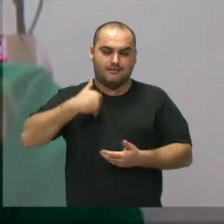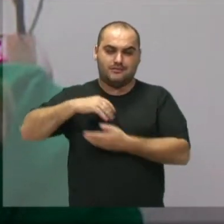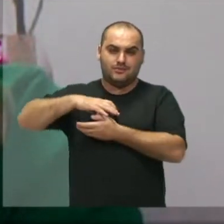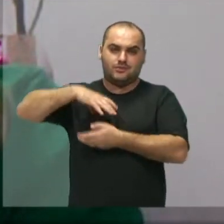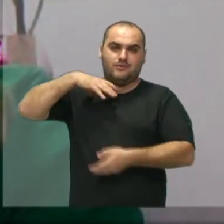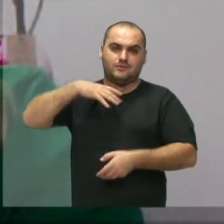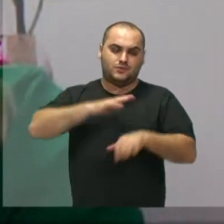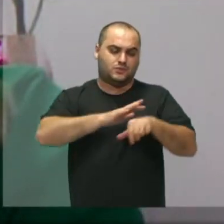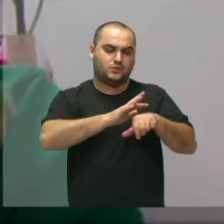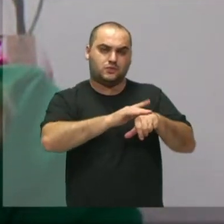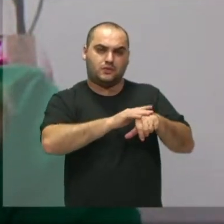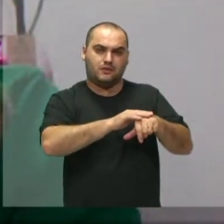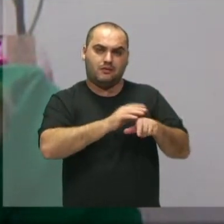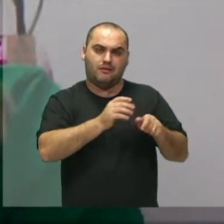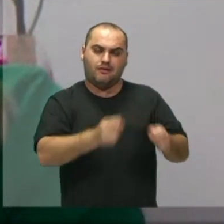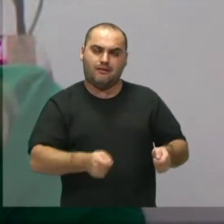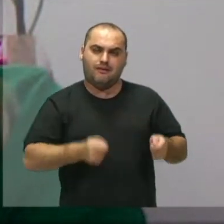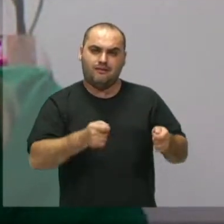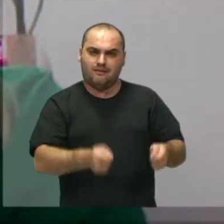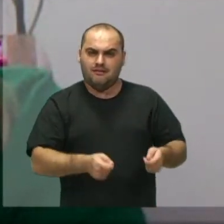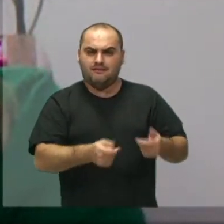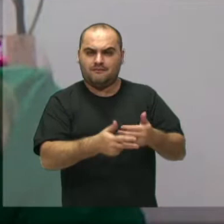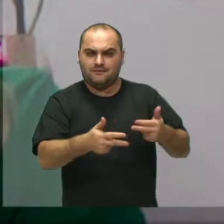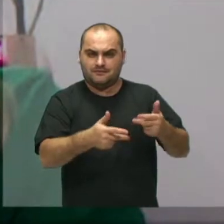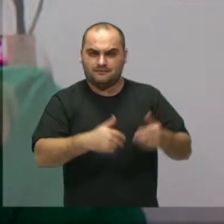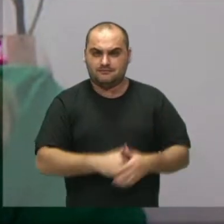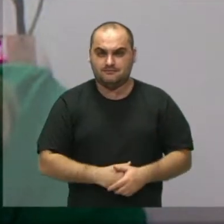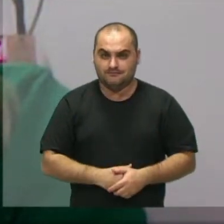também poderia oferecer